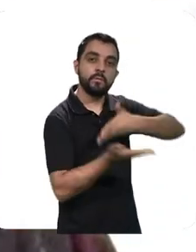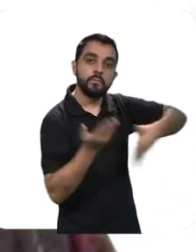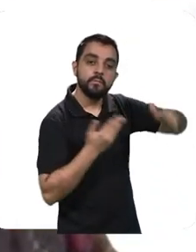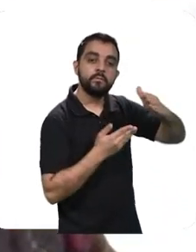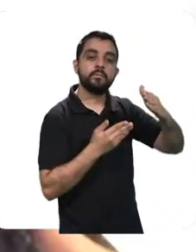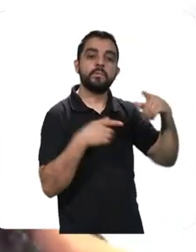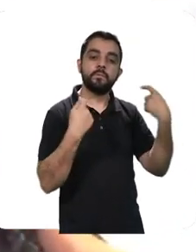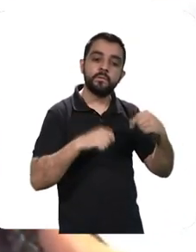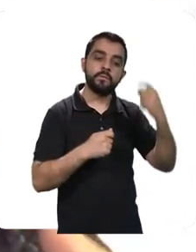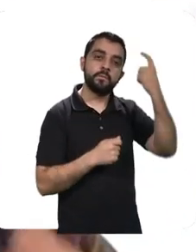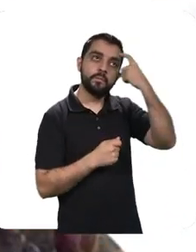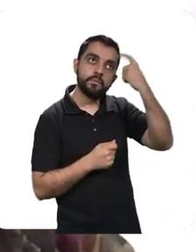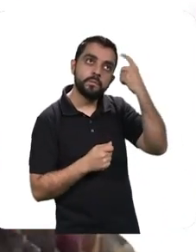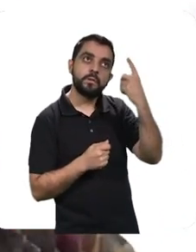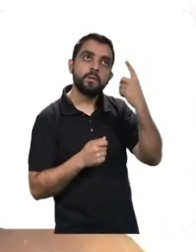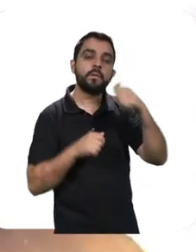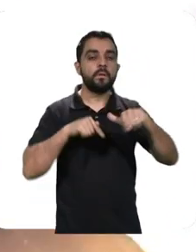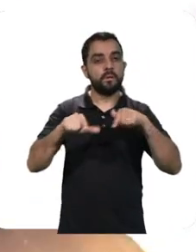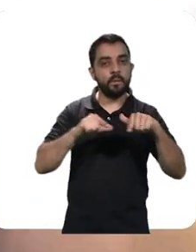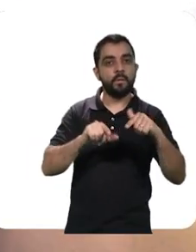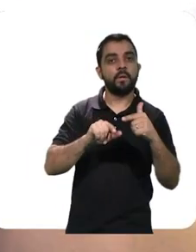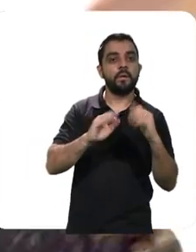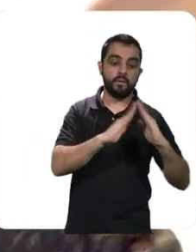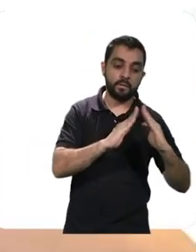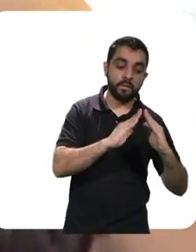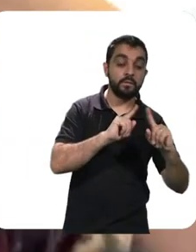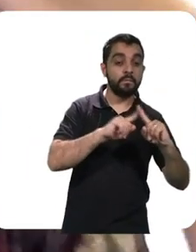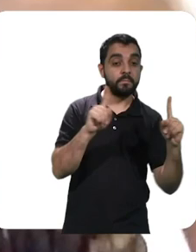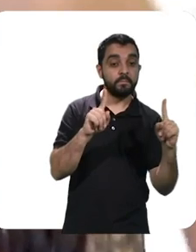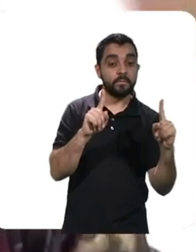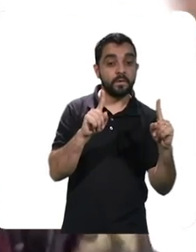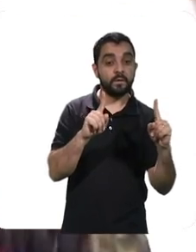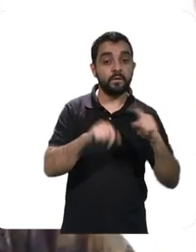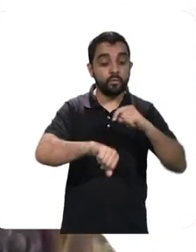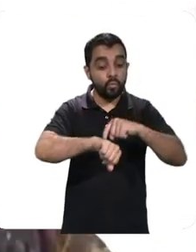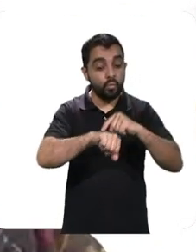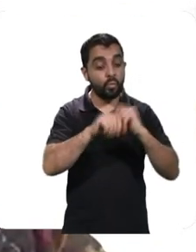é importante que se pense no trabalho remoto, mas o trabalho